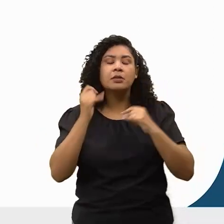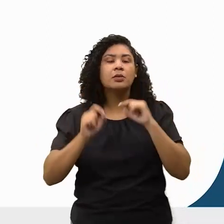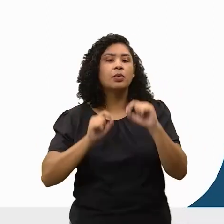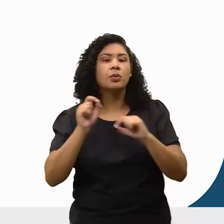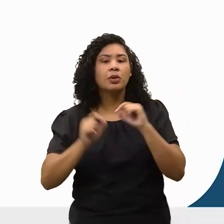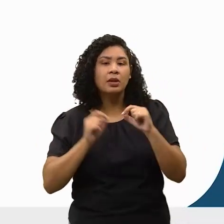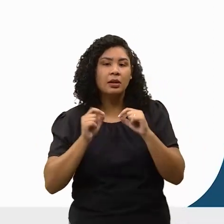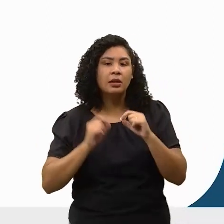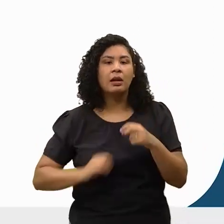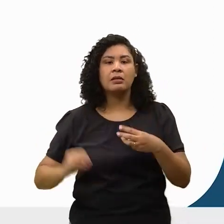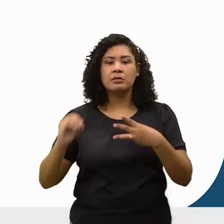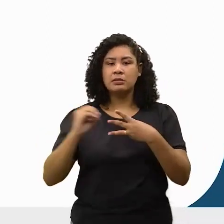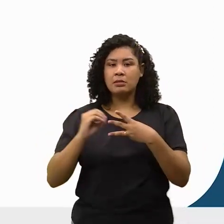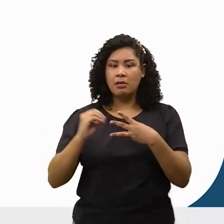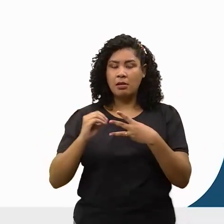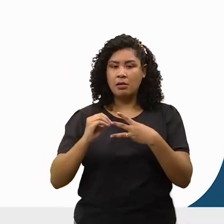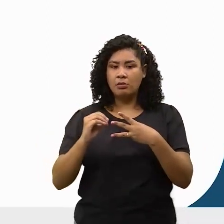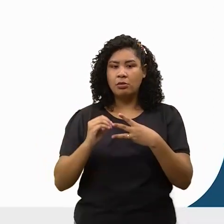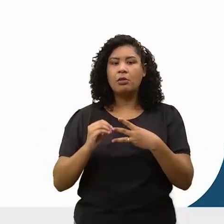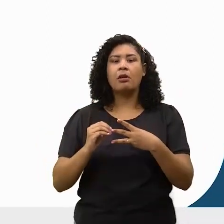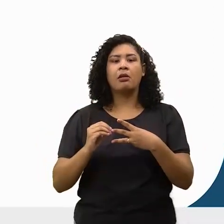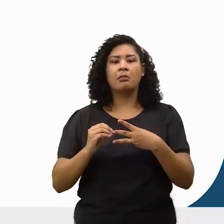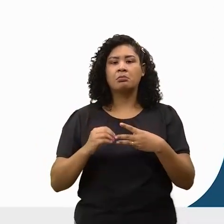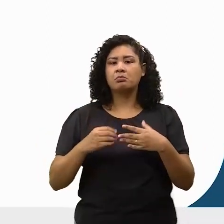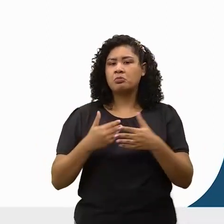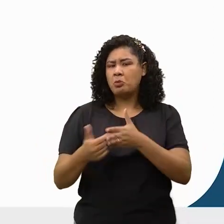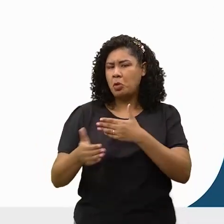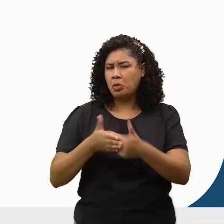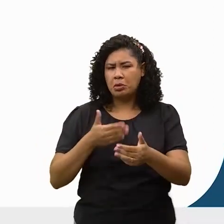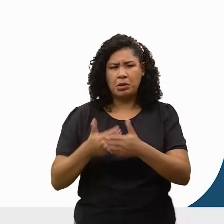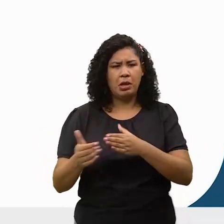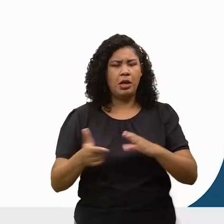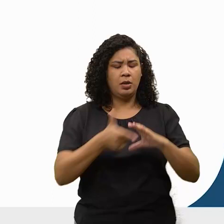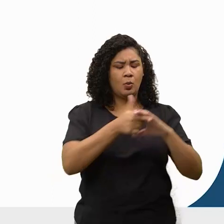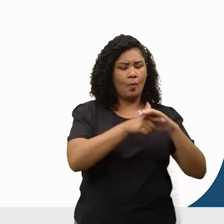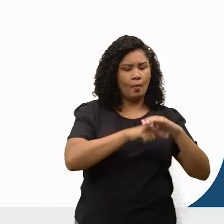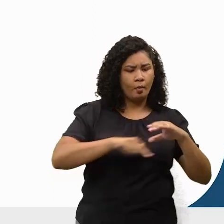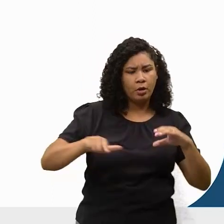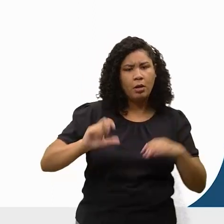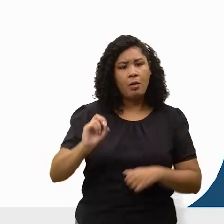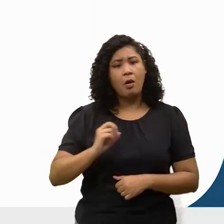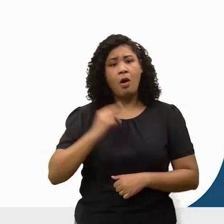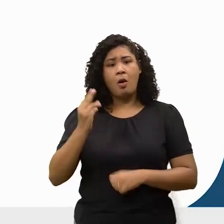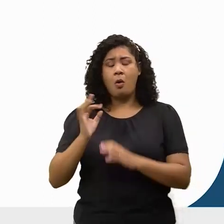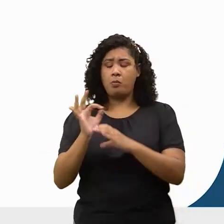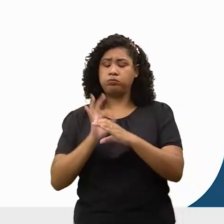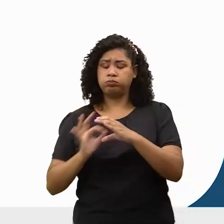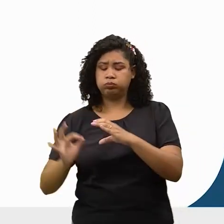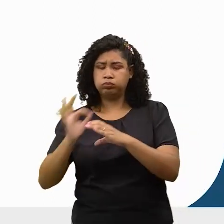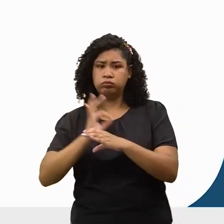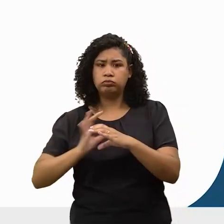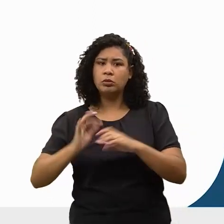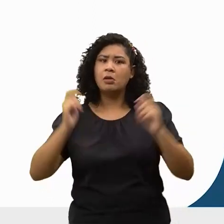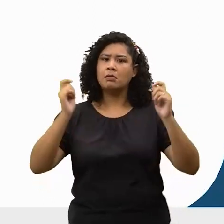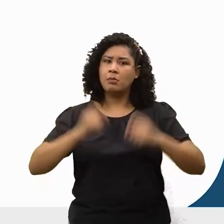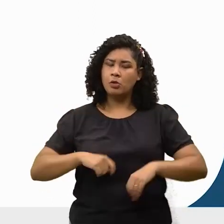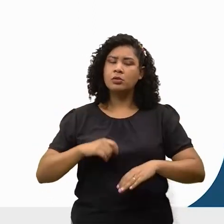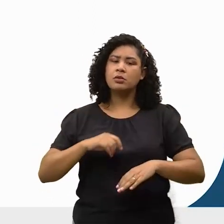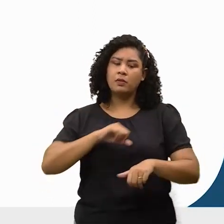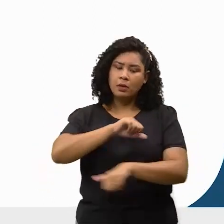toda célula, seja procariótica ou eucariótica, ela tem a capacidade de